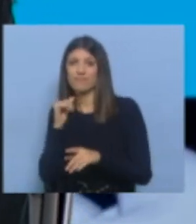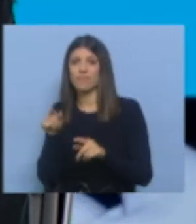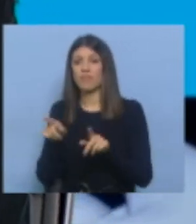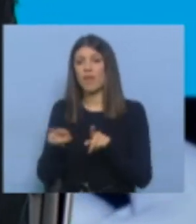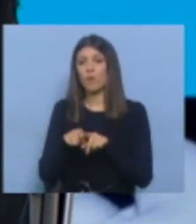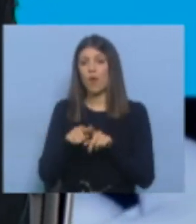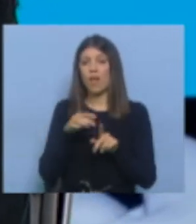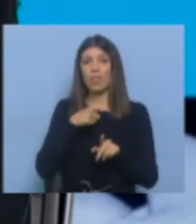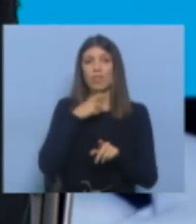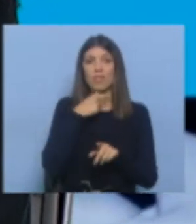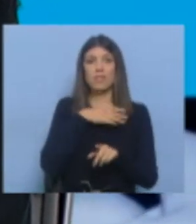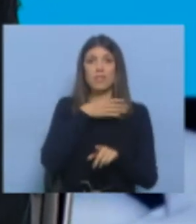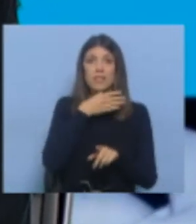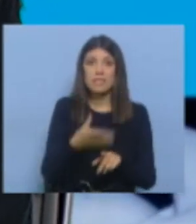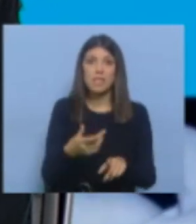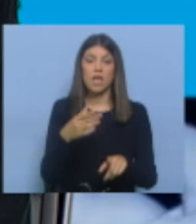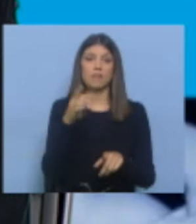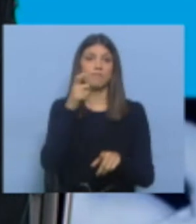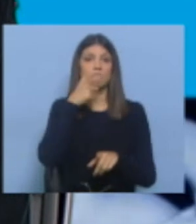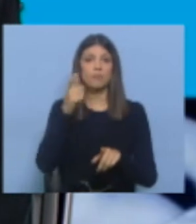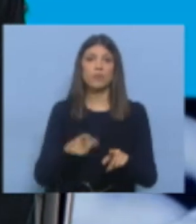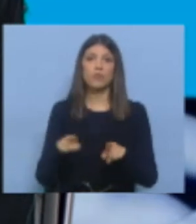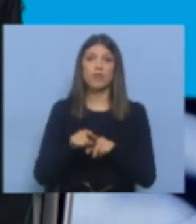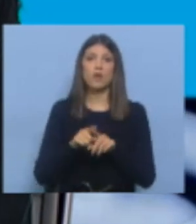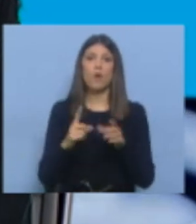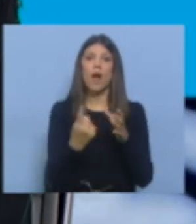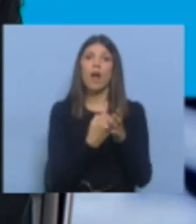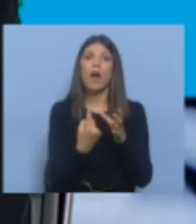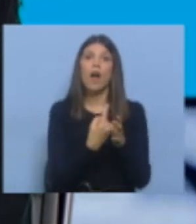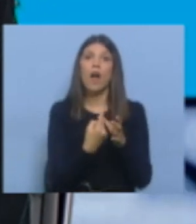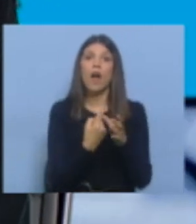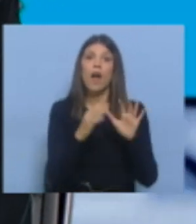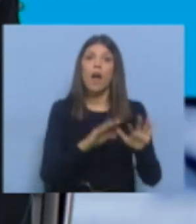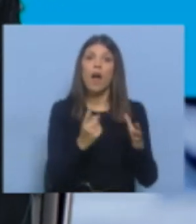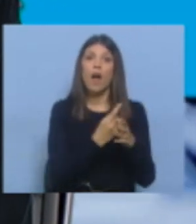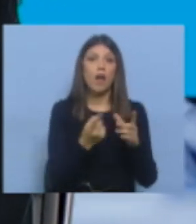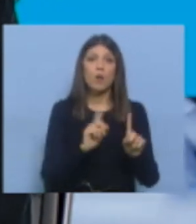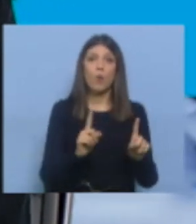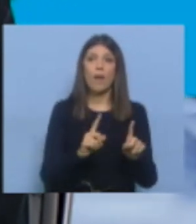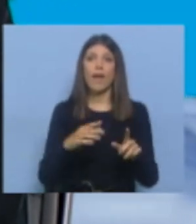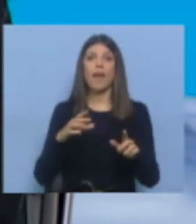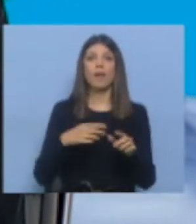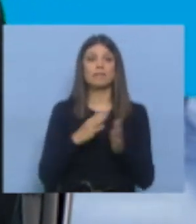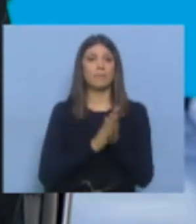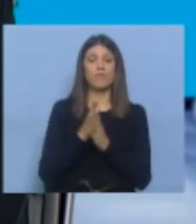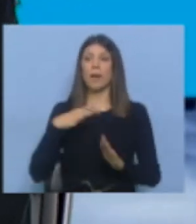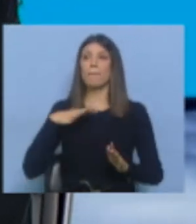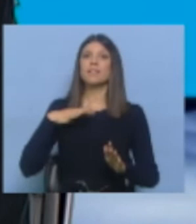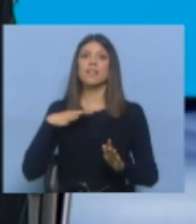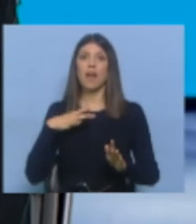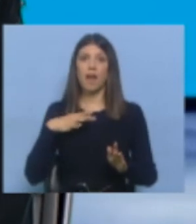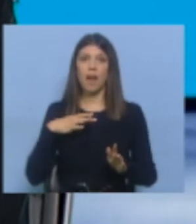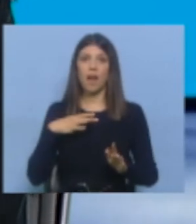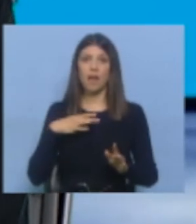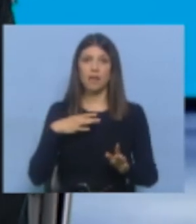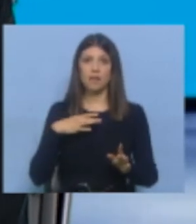que viver de quarentena não é ir passear. Aquele caso dos dinamarqueses que vieram em plena